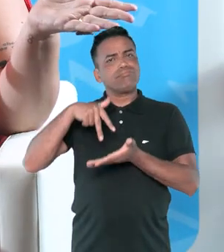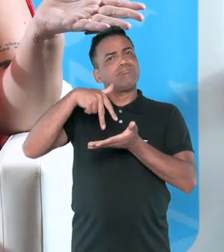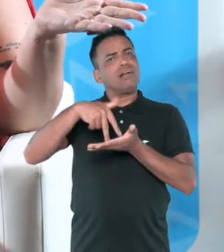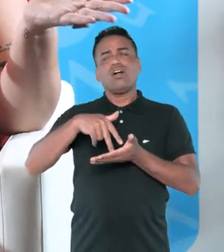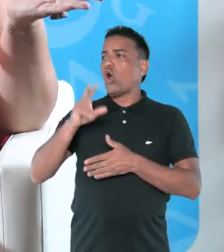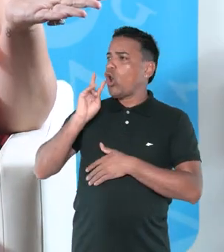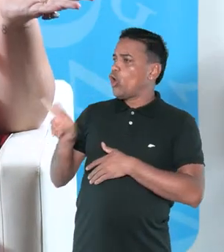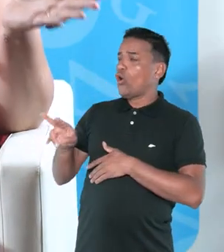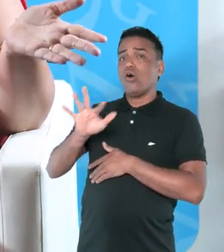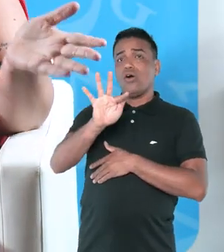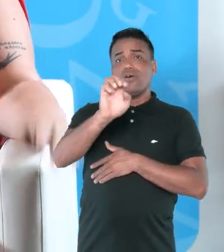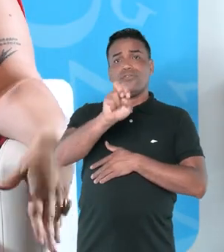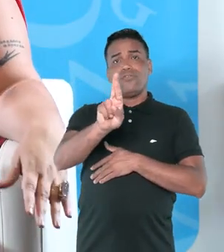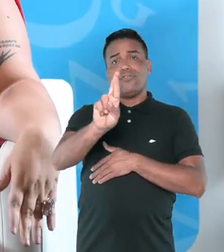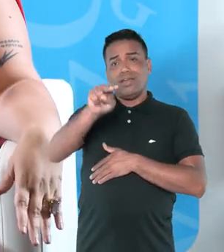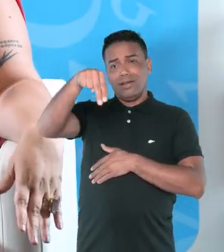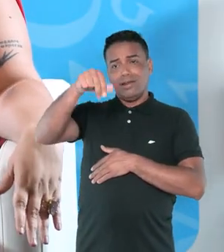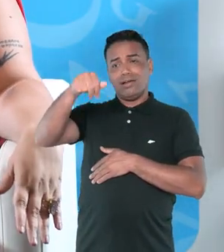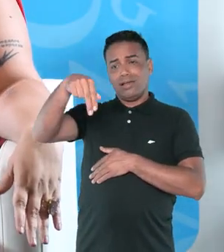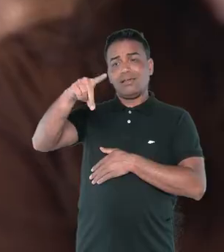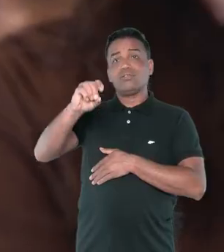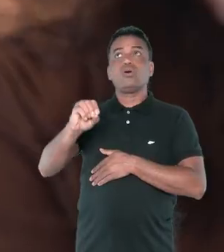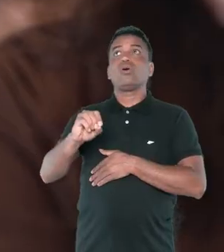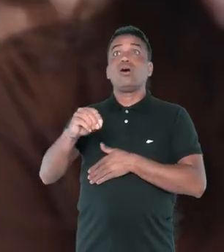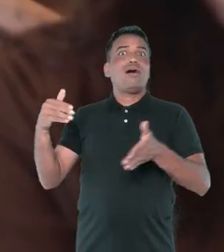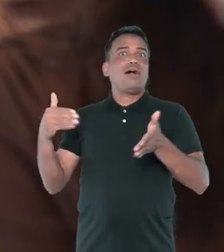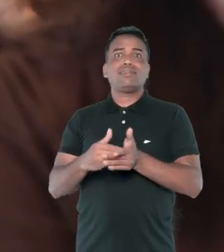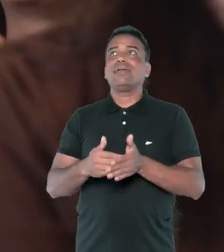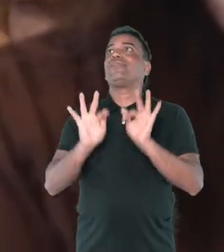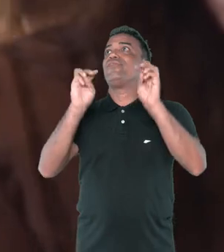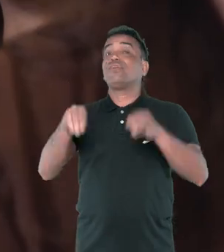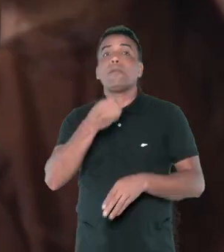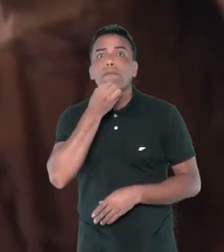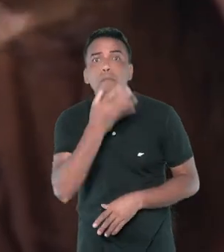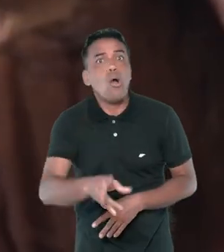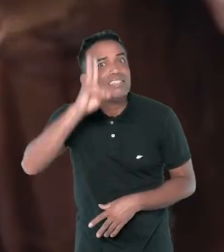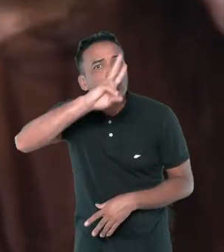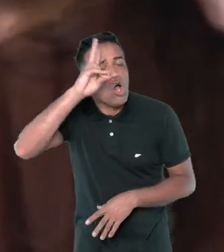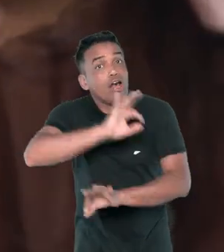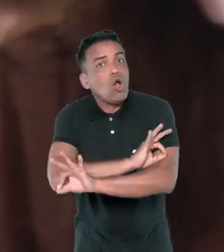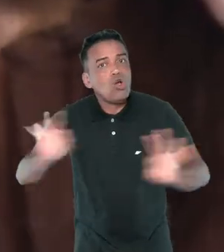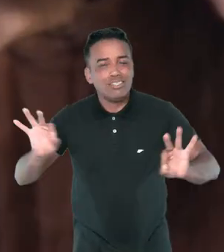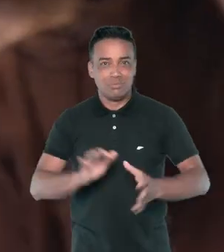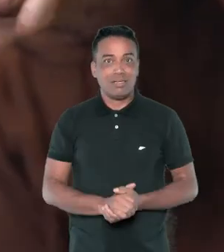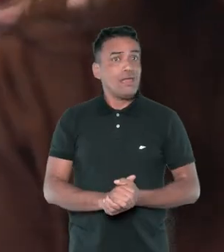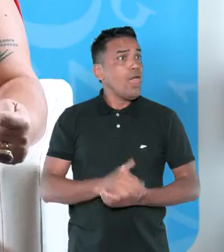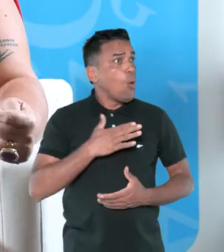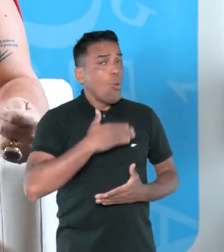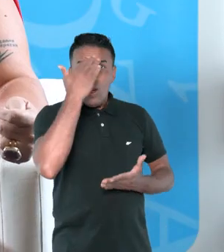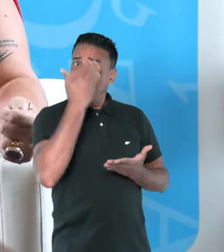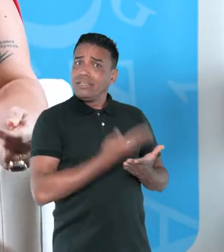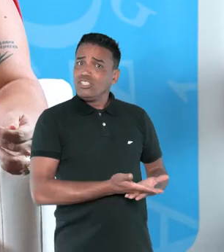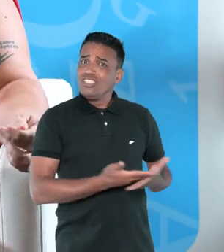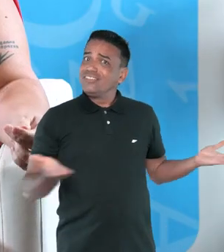para o Fernando, aí disse, até que enfim, uma boa história. Aí eu não acreditei que era... Aí ele